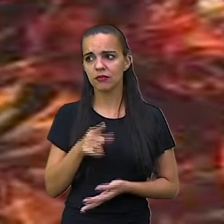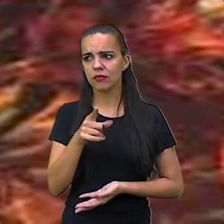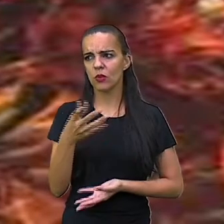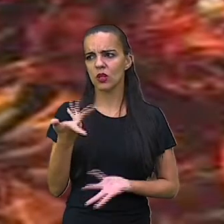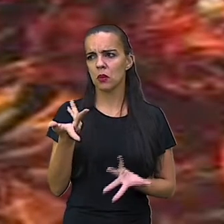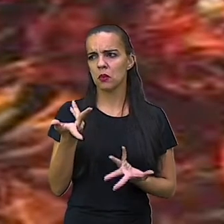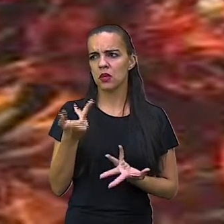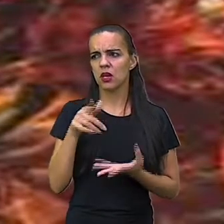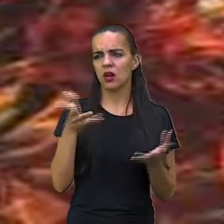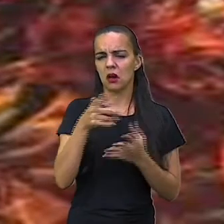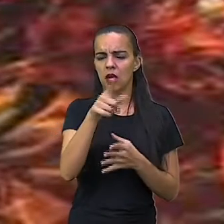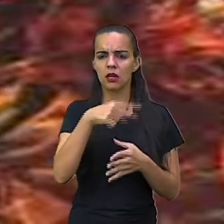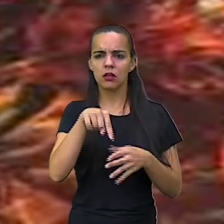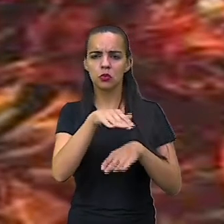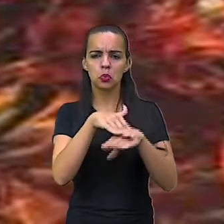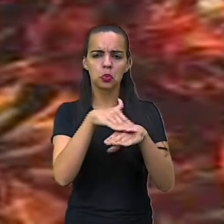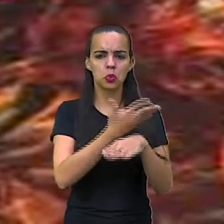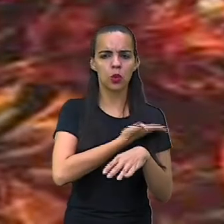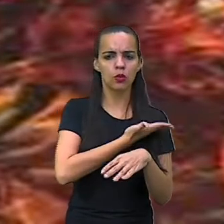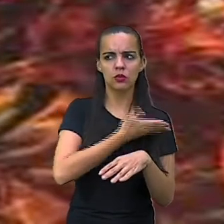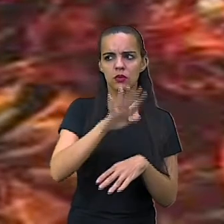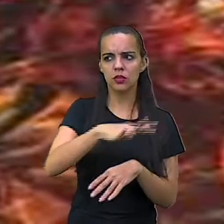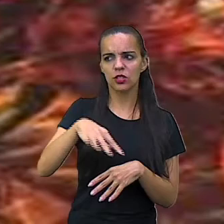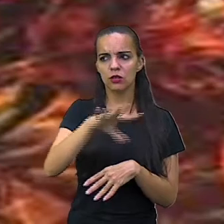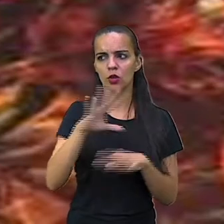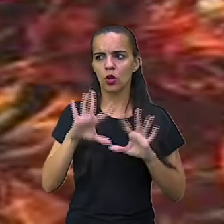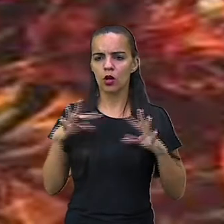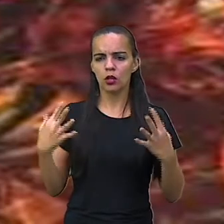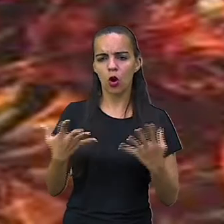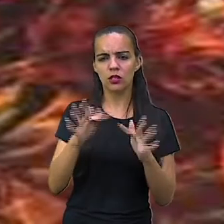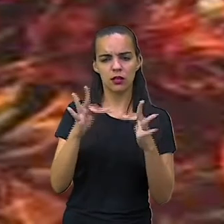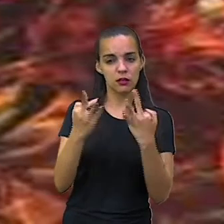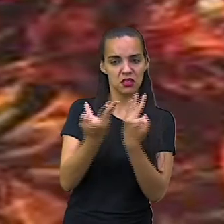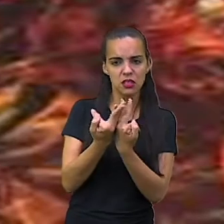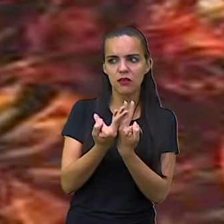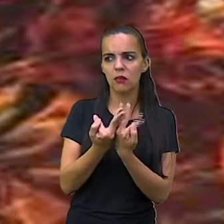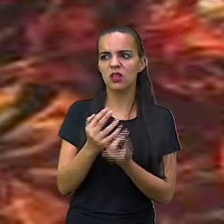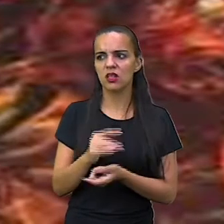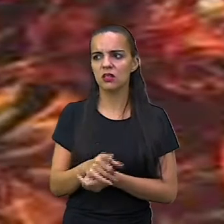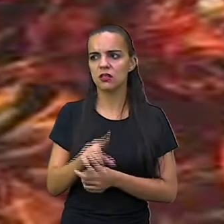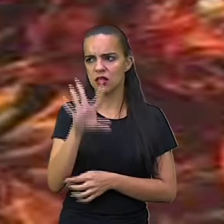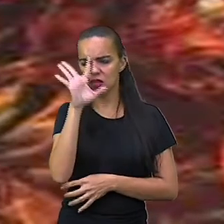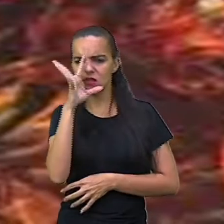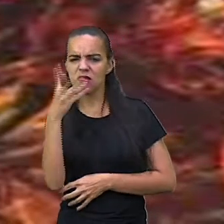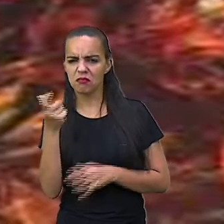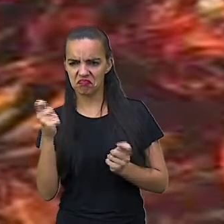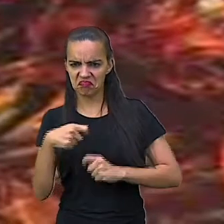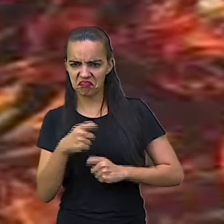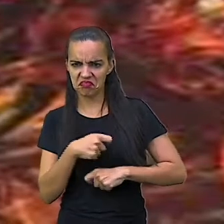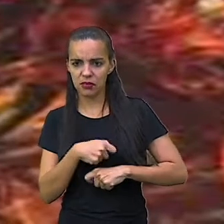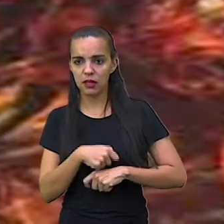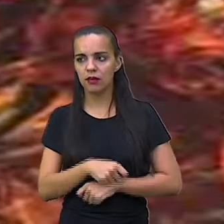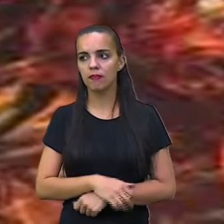Perante os seus colegas, perante os seus familiares? Isso funcionaria?